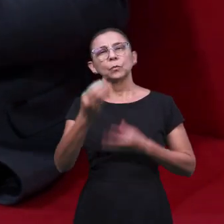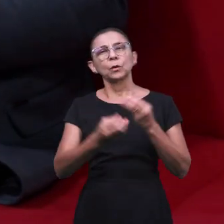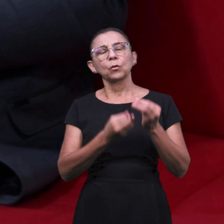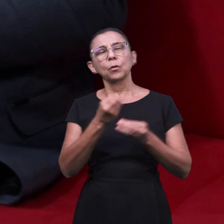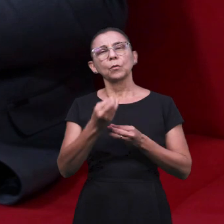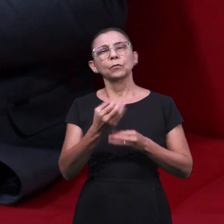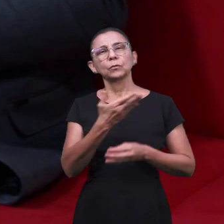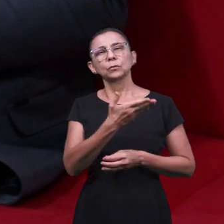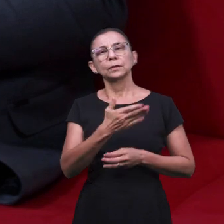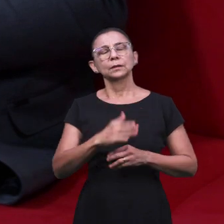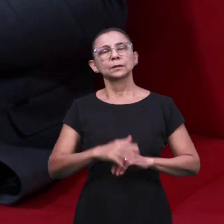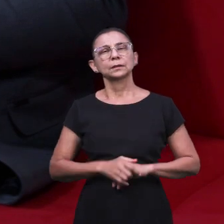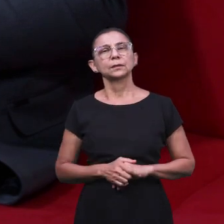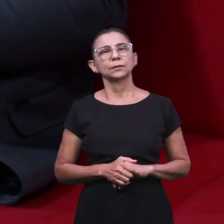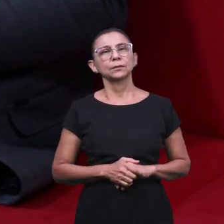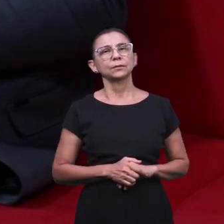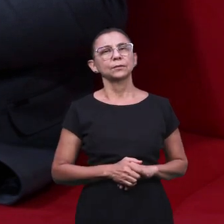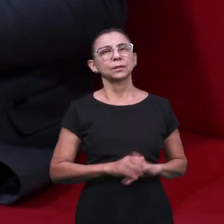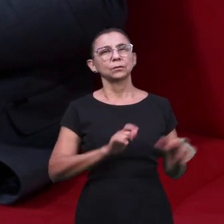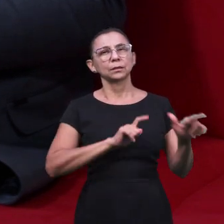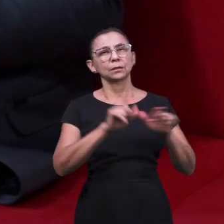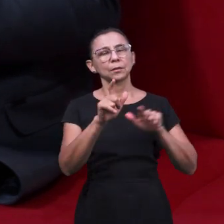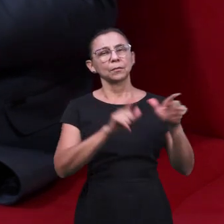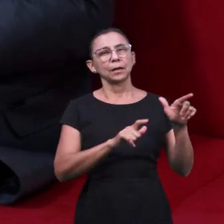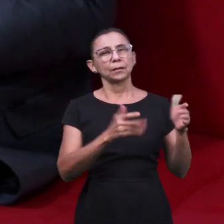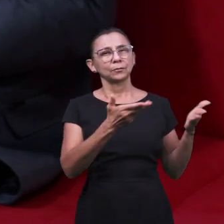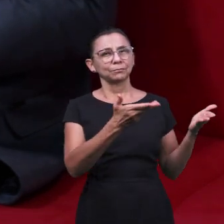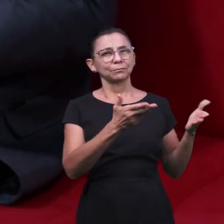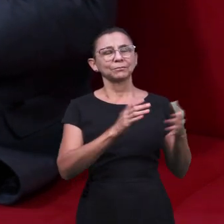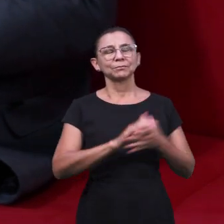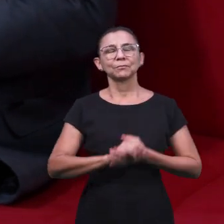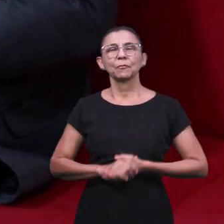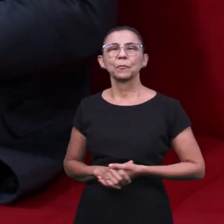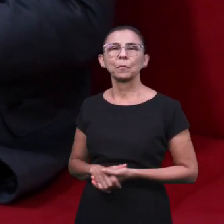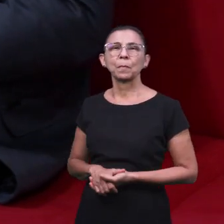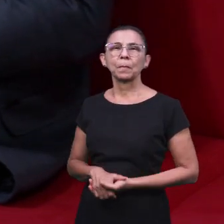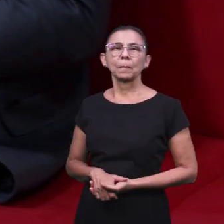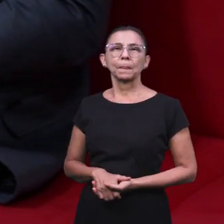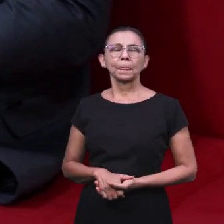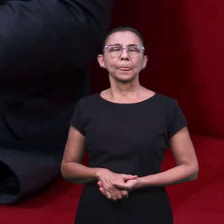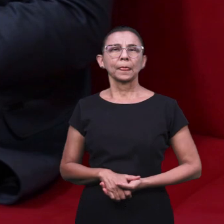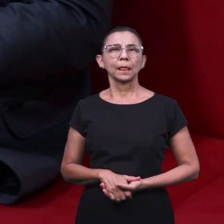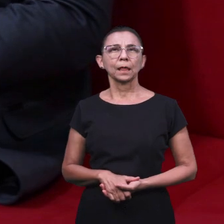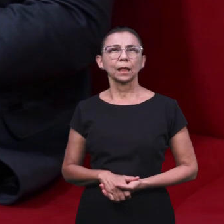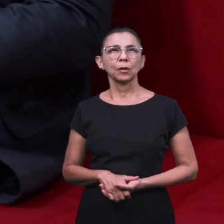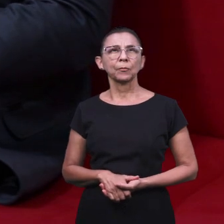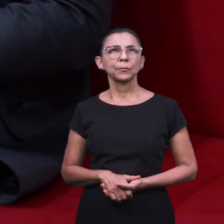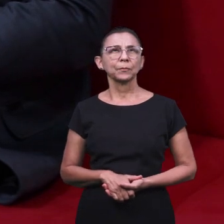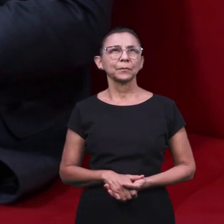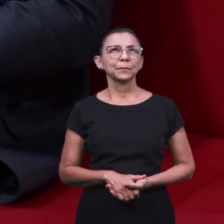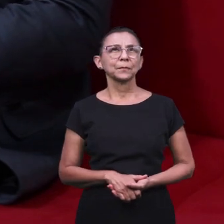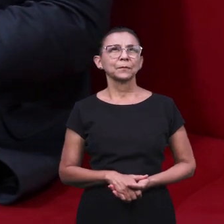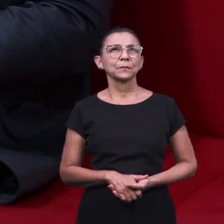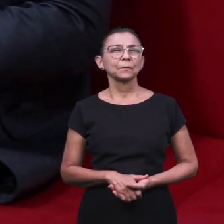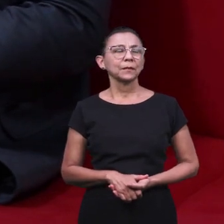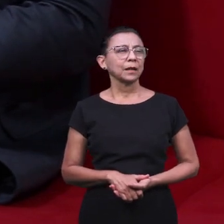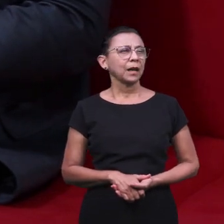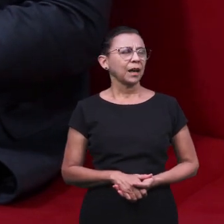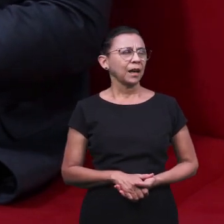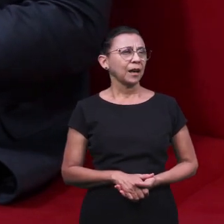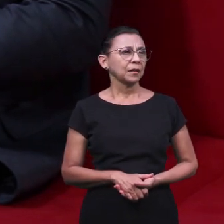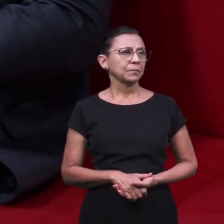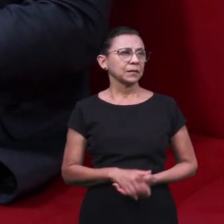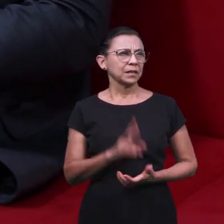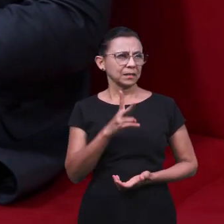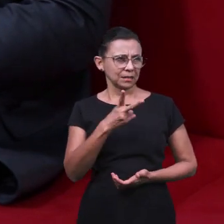trabalho da nossa irmã Doroteia. Doroteia, é uma vida ligada à música, né?